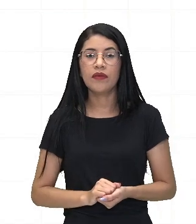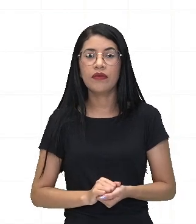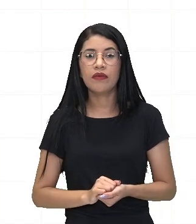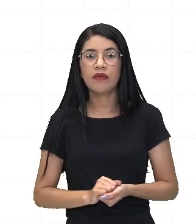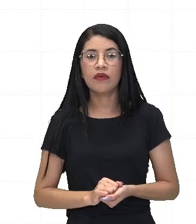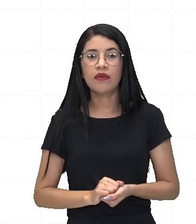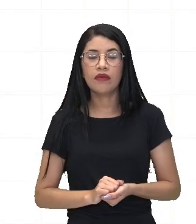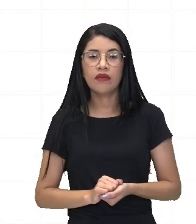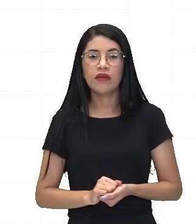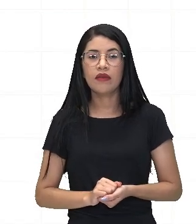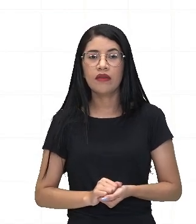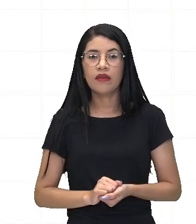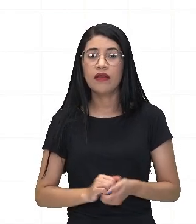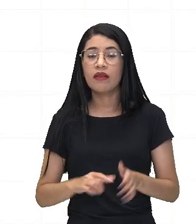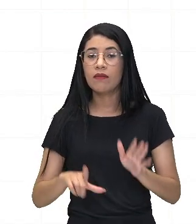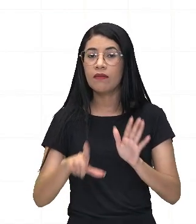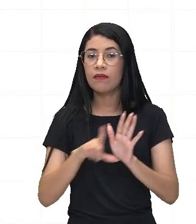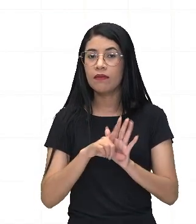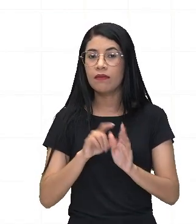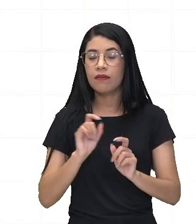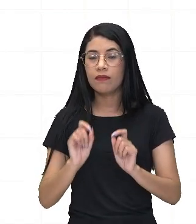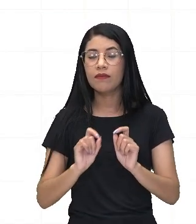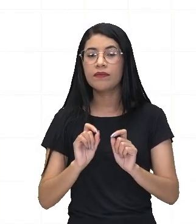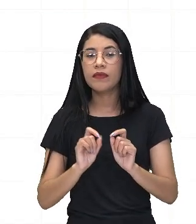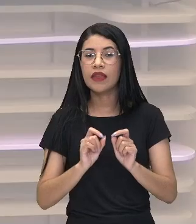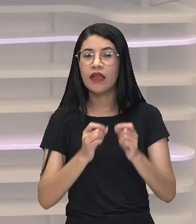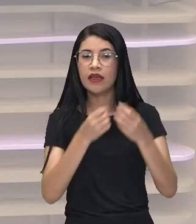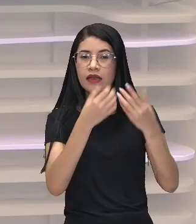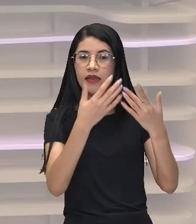né, lá na lei, nós temos